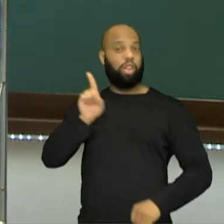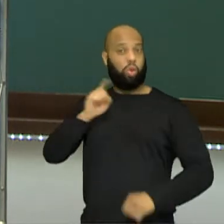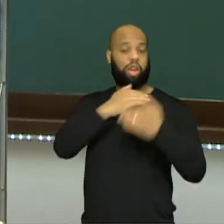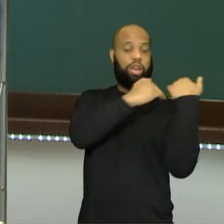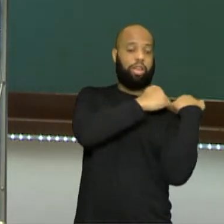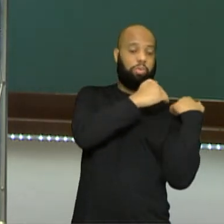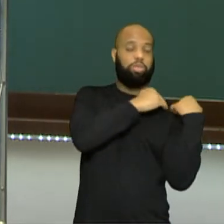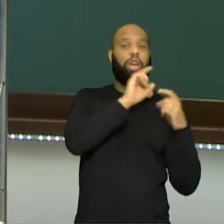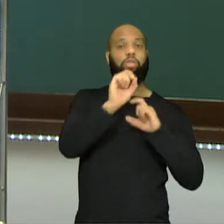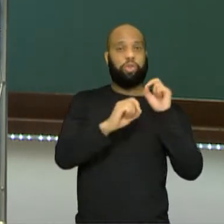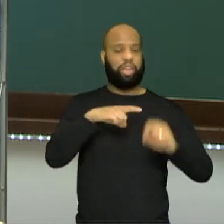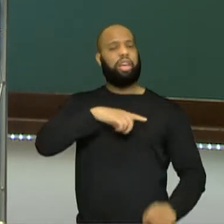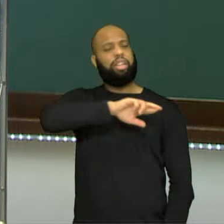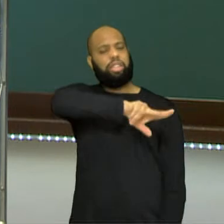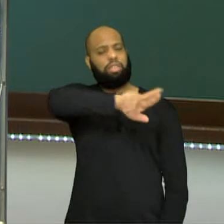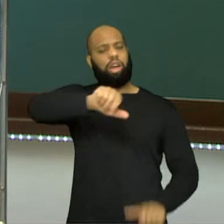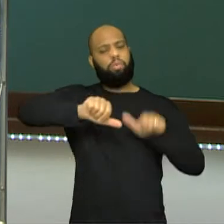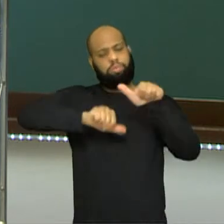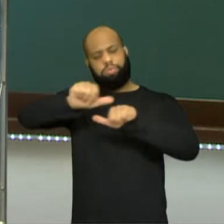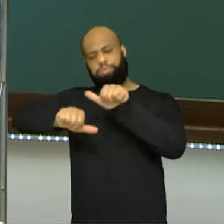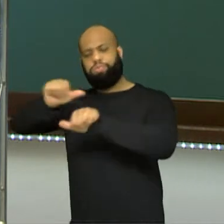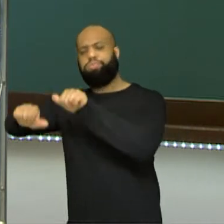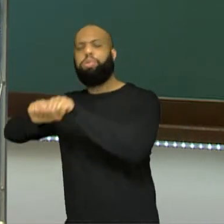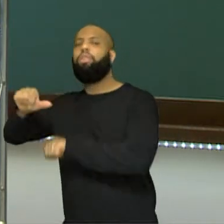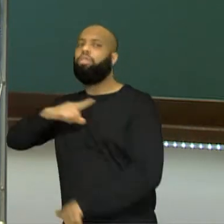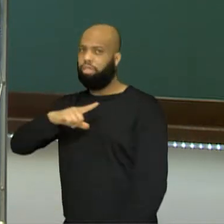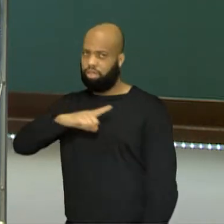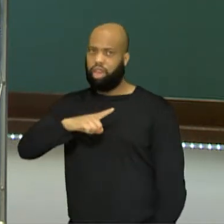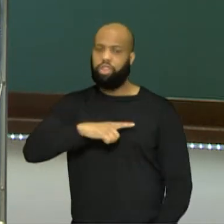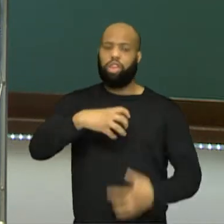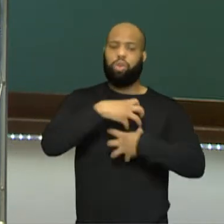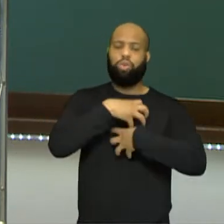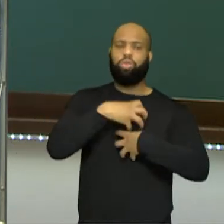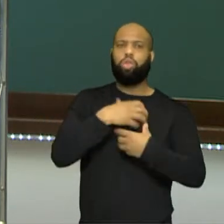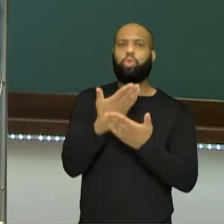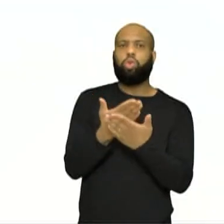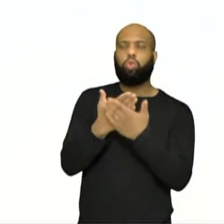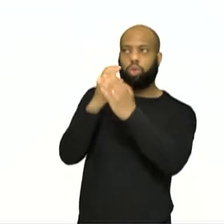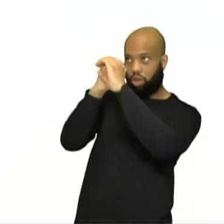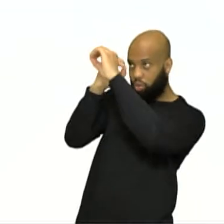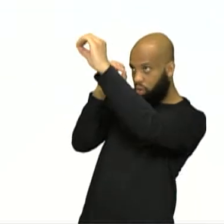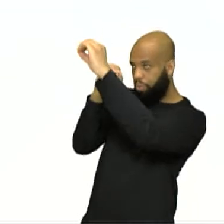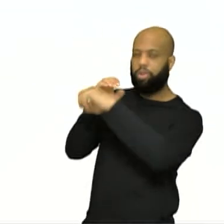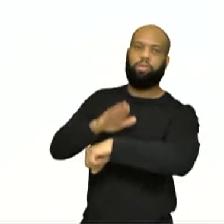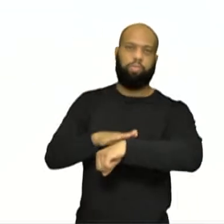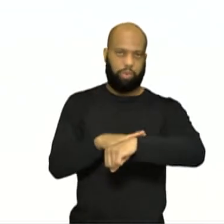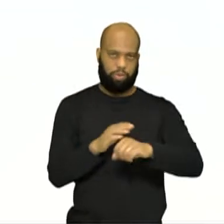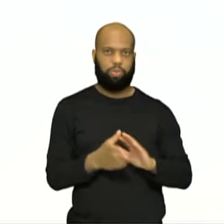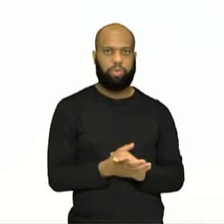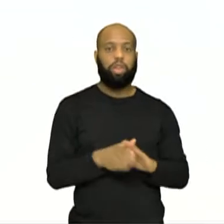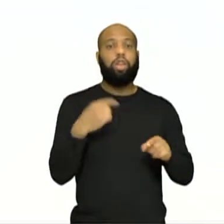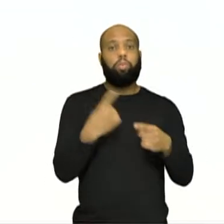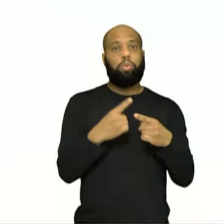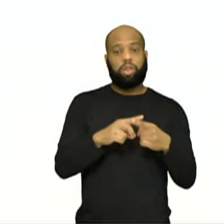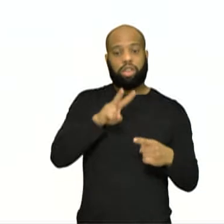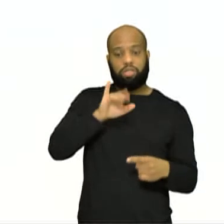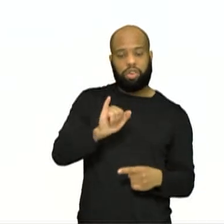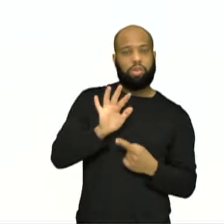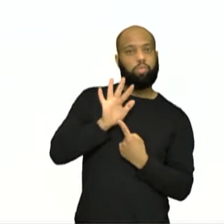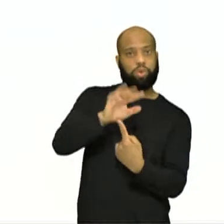responsável por várias transformações no modo como se faz a astronomia naquele momento, né? Vai trazer para a